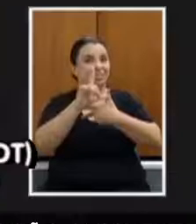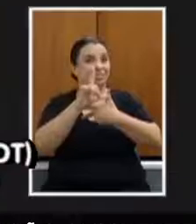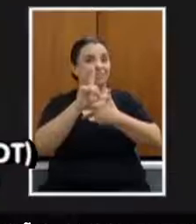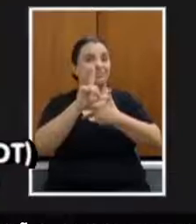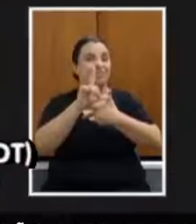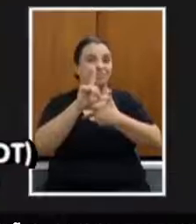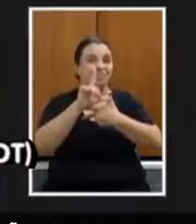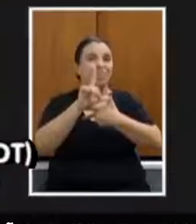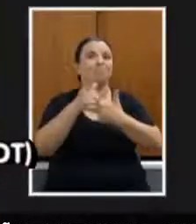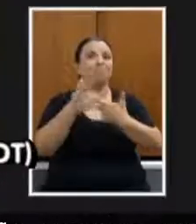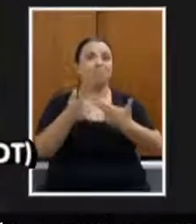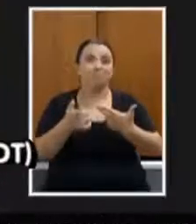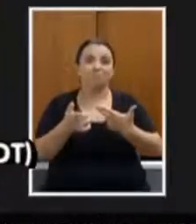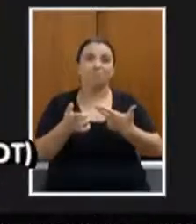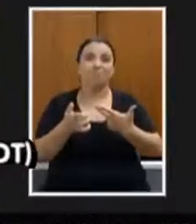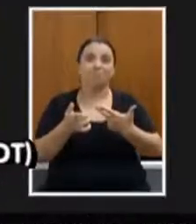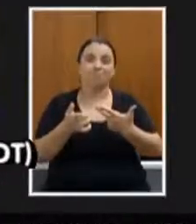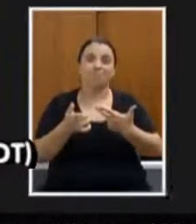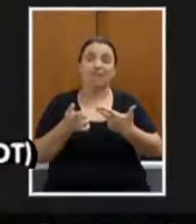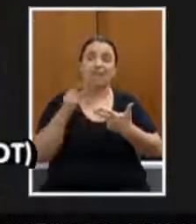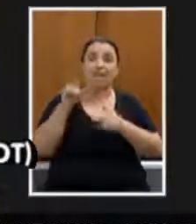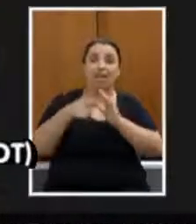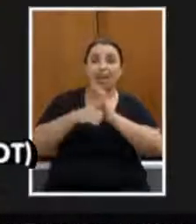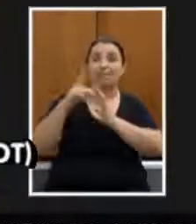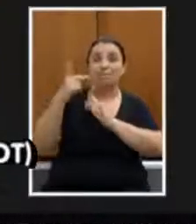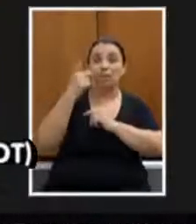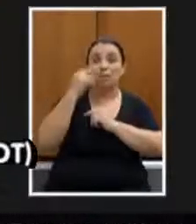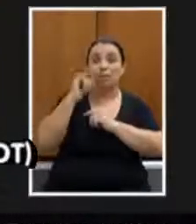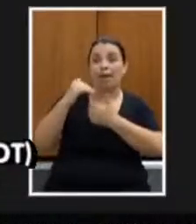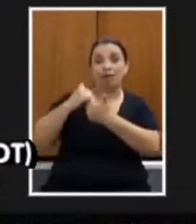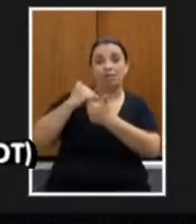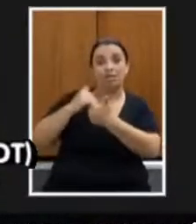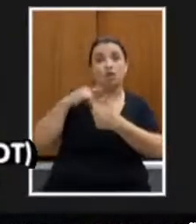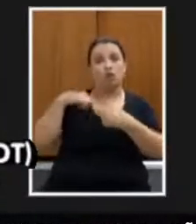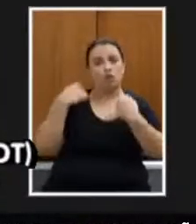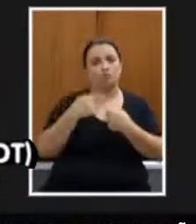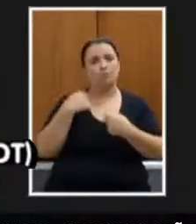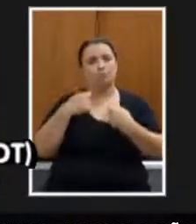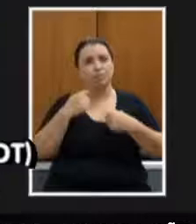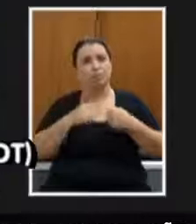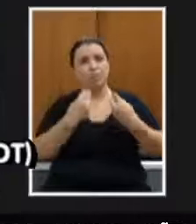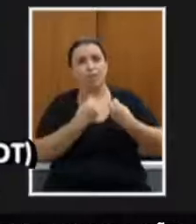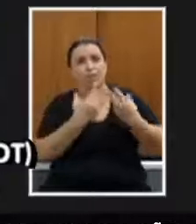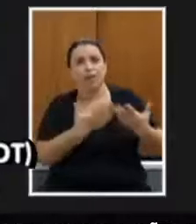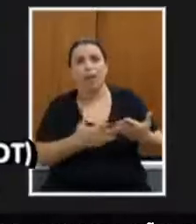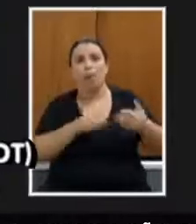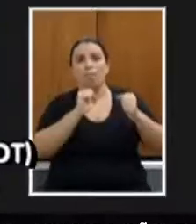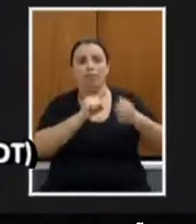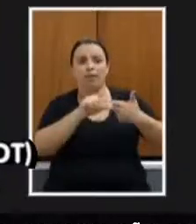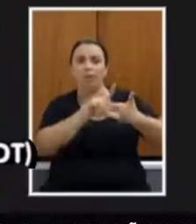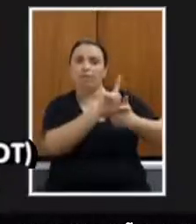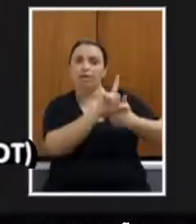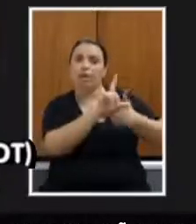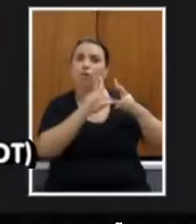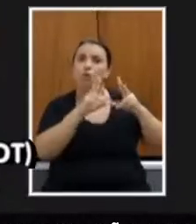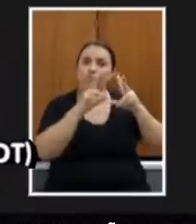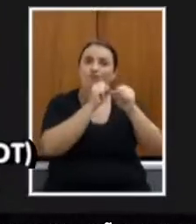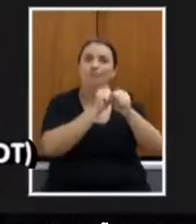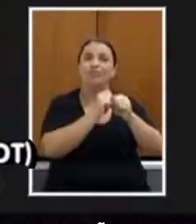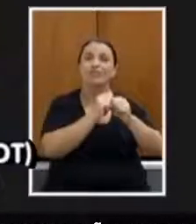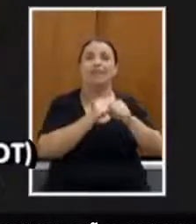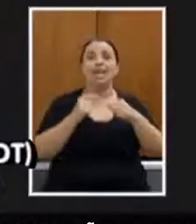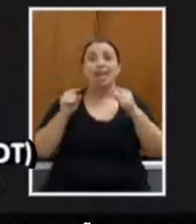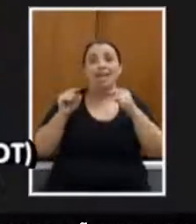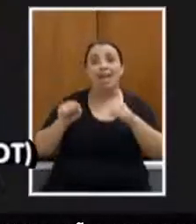NALI, falava, gente, nós temos que fortalecer o poder legislativo. E é isso que a gente vem vendo, Vossa Excelência,